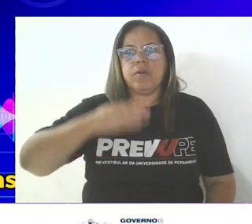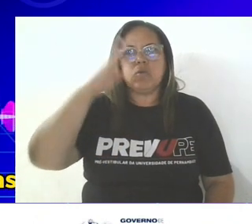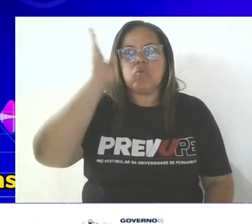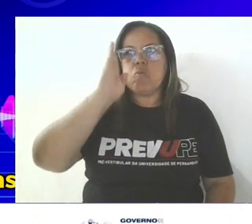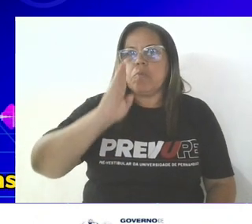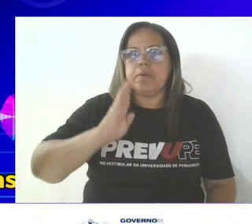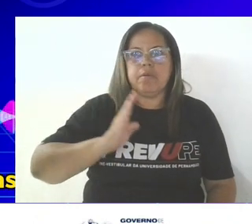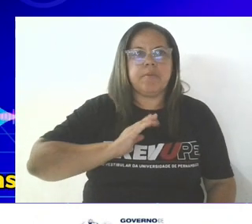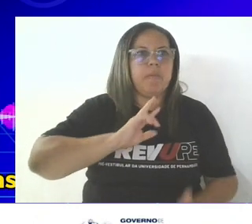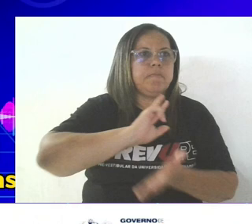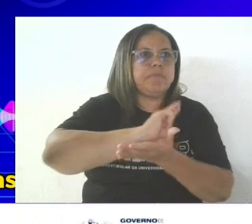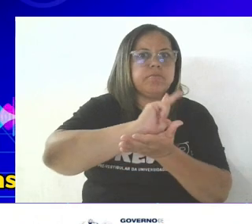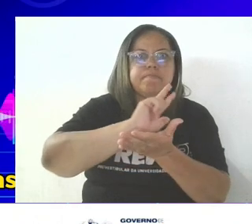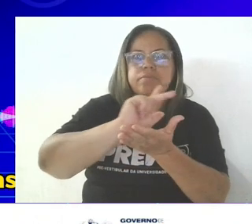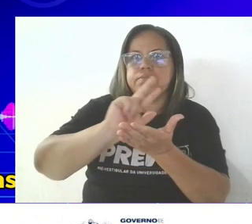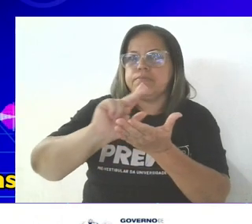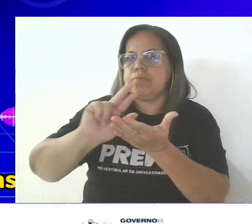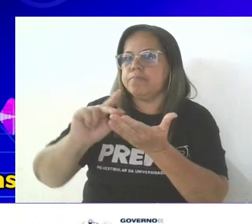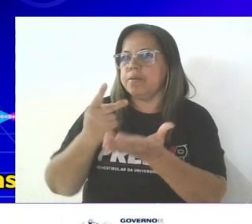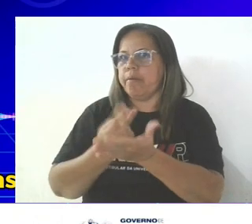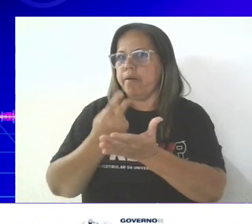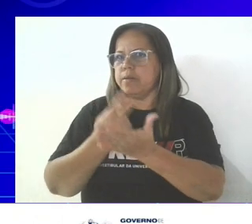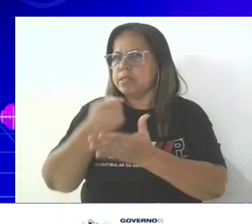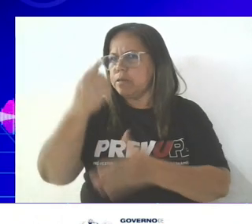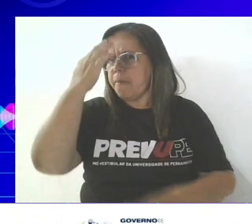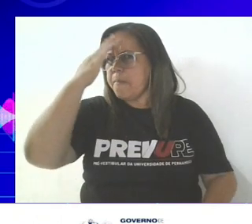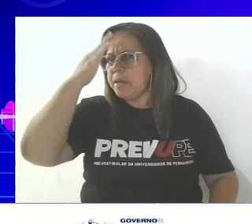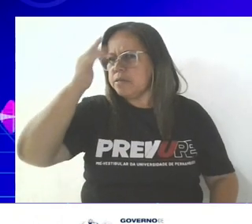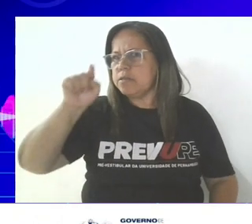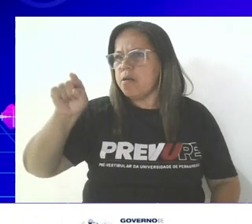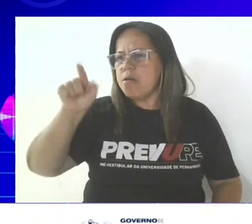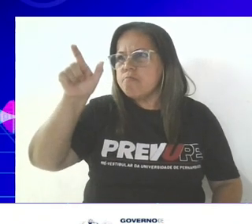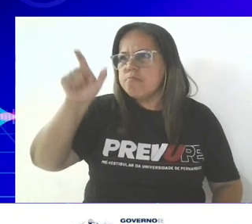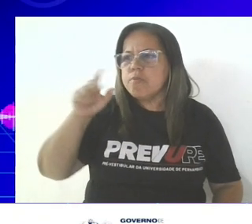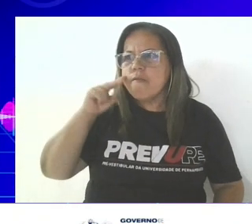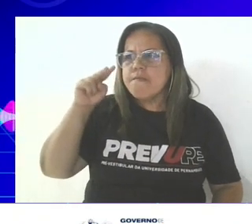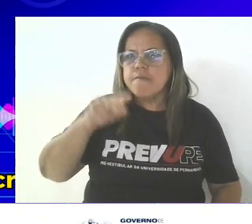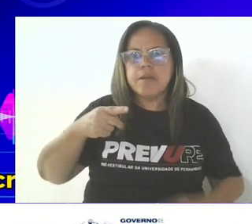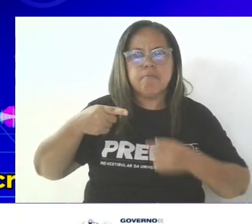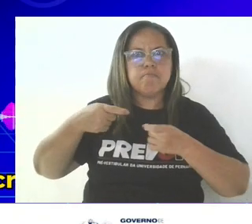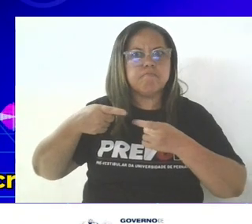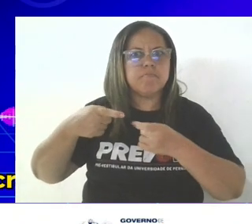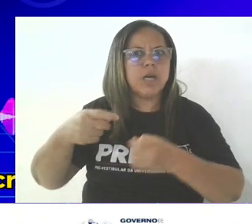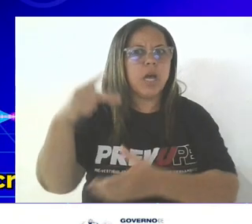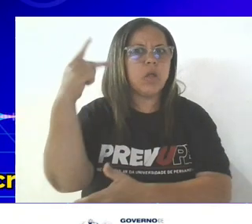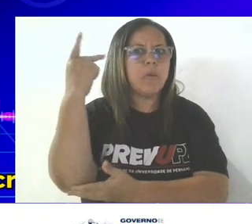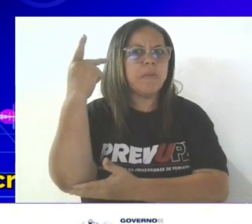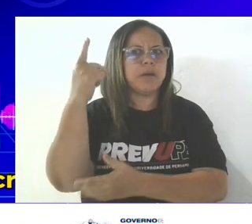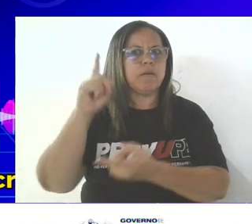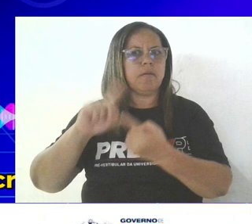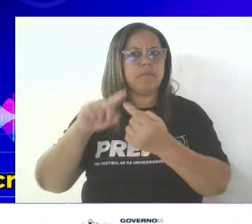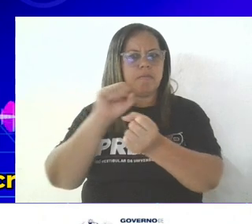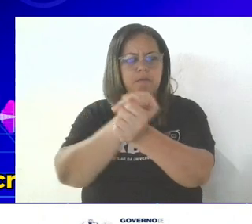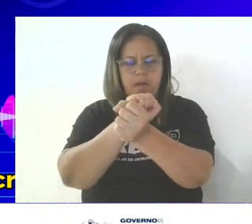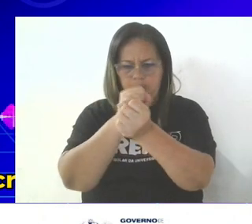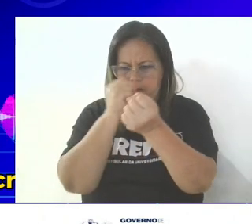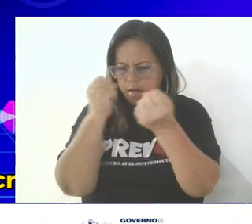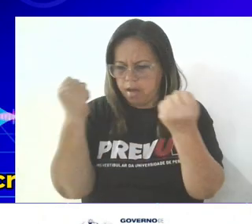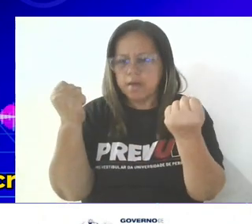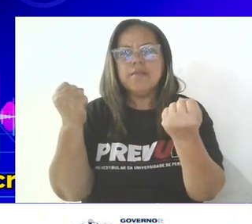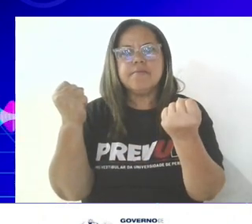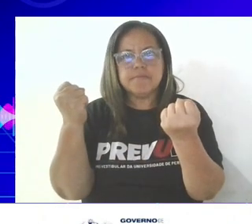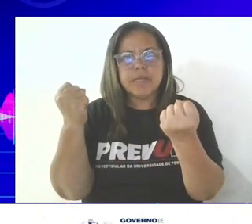Brasil que estava passando por várias paradas imagina só ele viu de perto a guerra do Paraguai e presenciou a abolição da